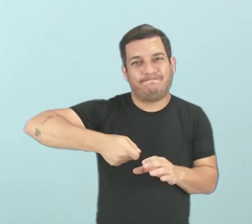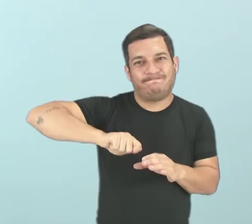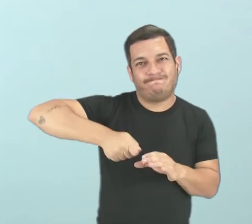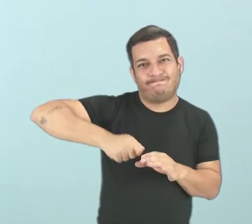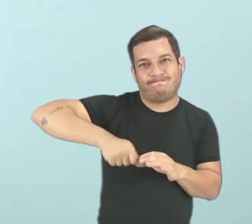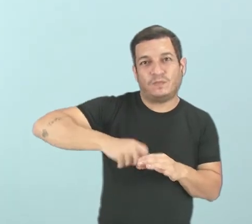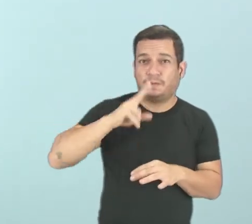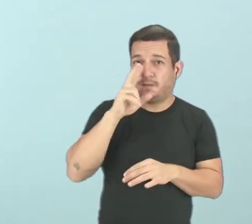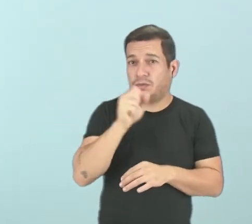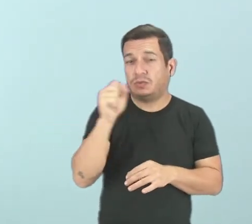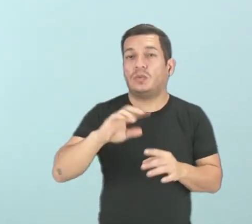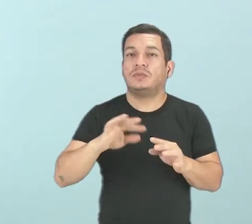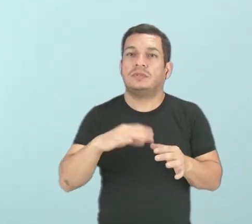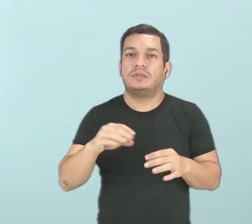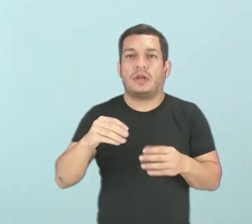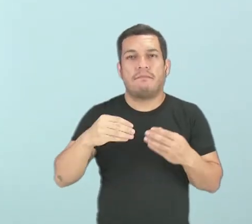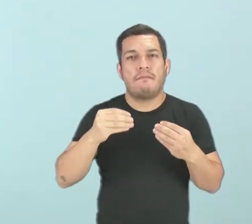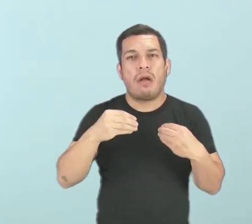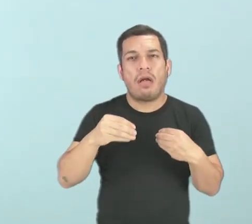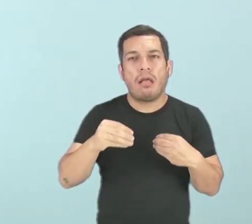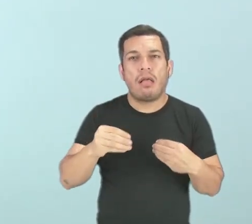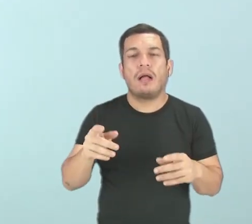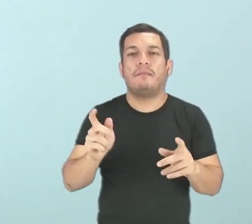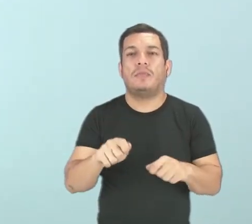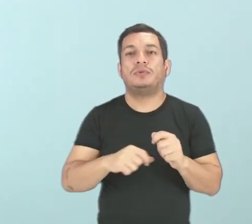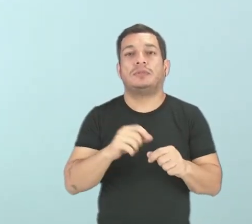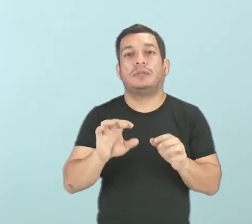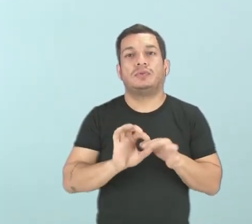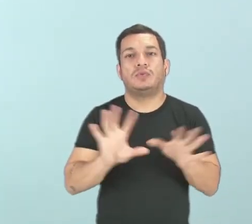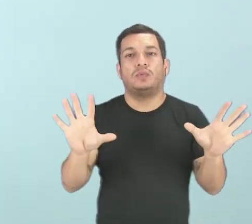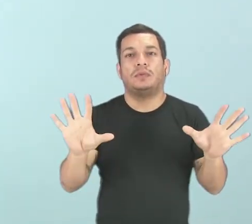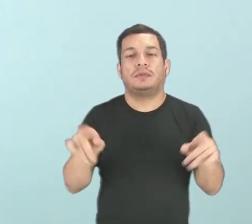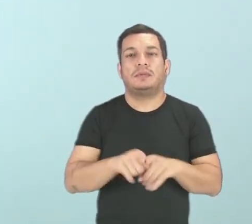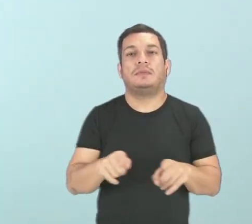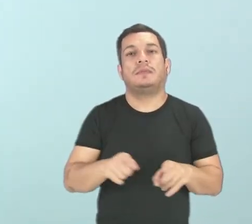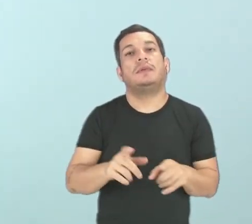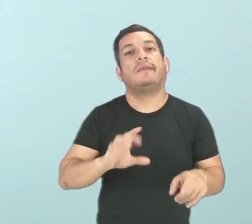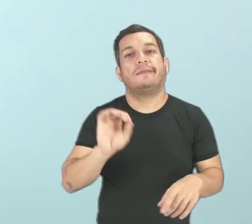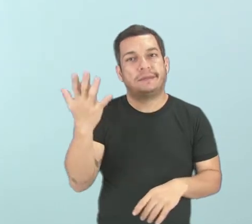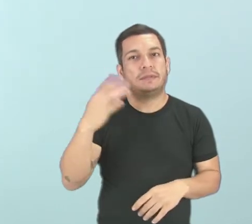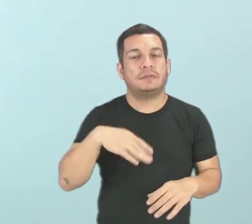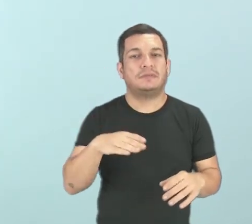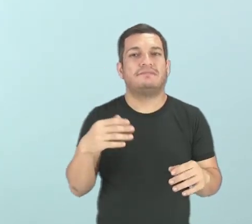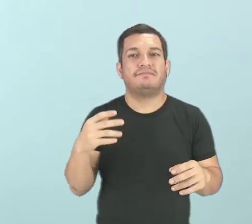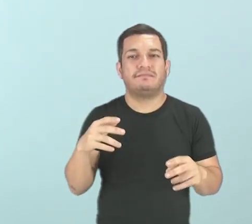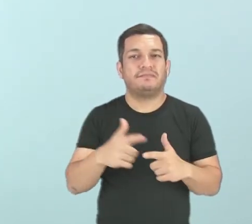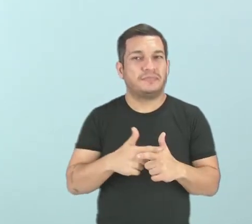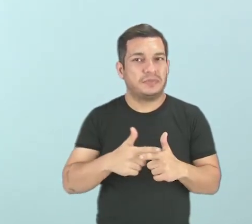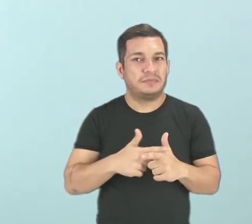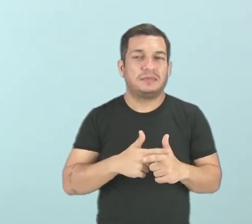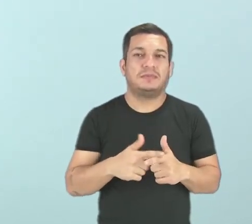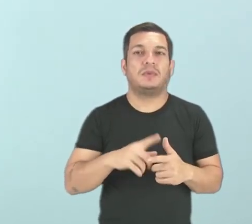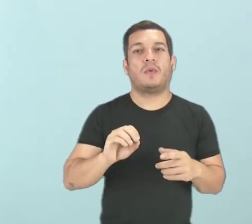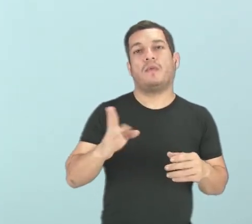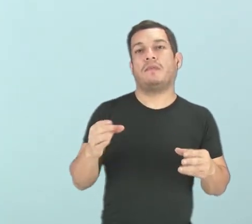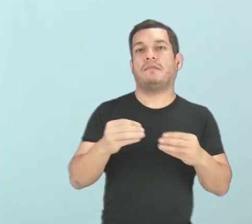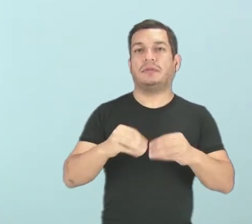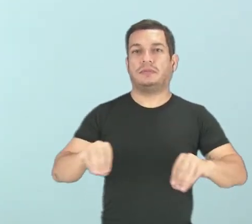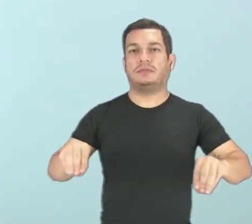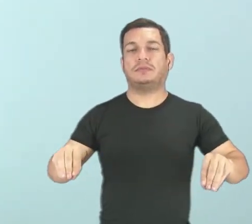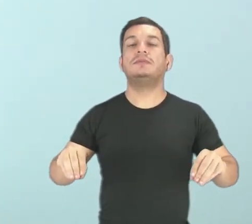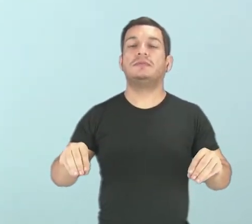observando para qual lado o corpo vai girar, eu determino o sinal desse momento. Então, vemos aí, como medir